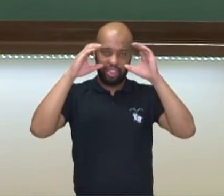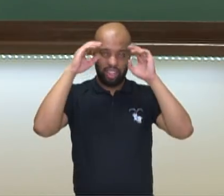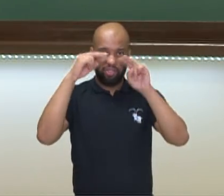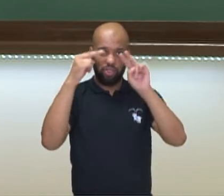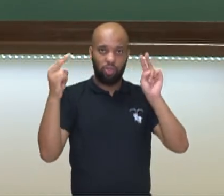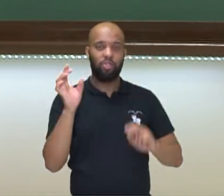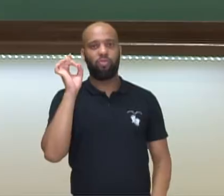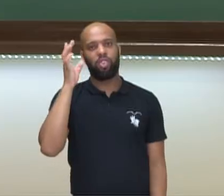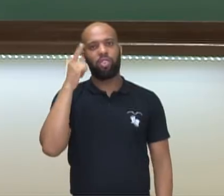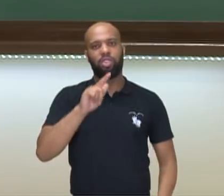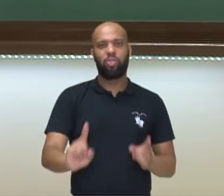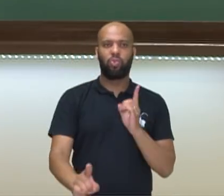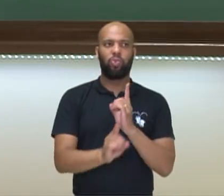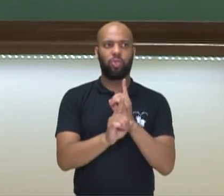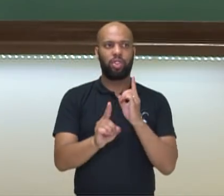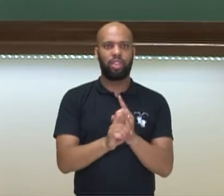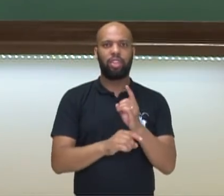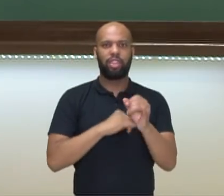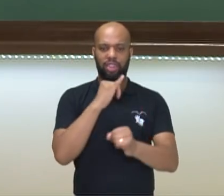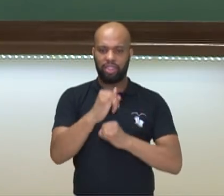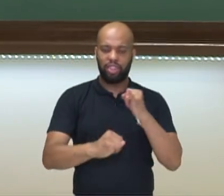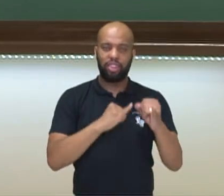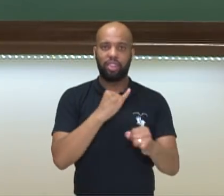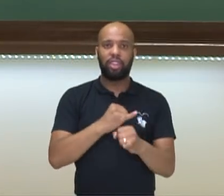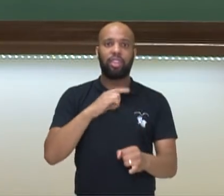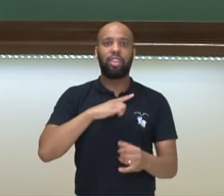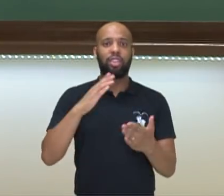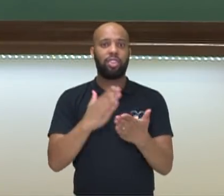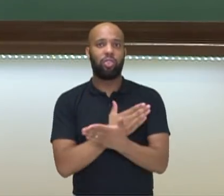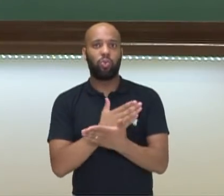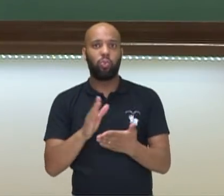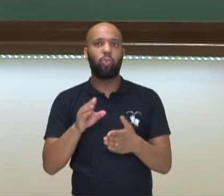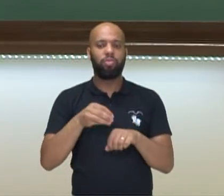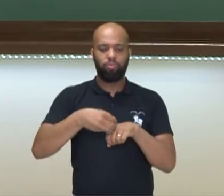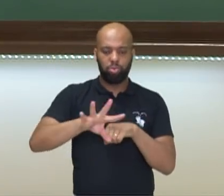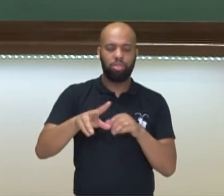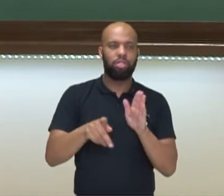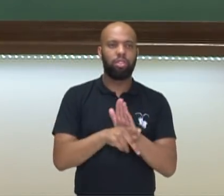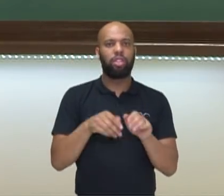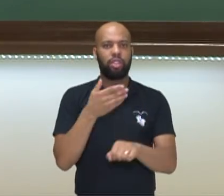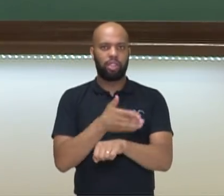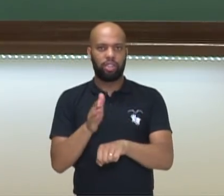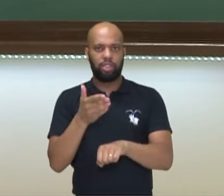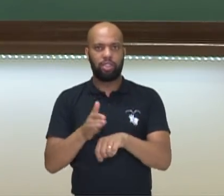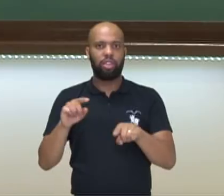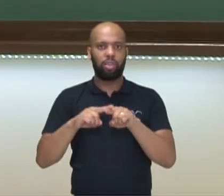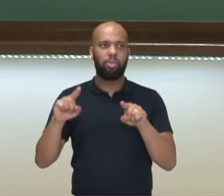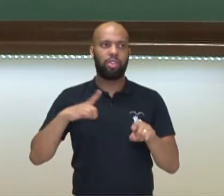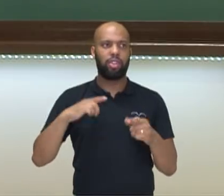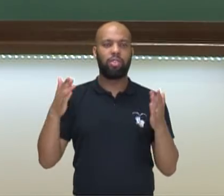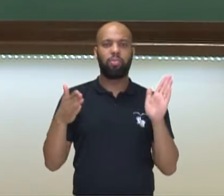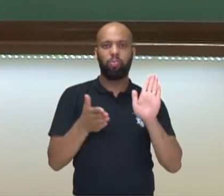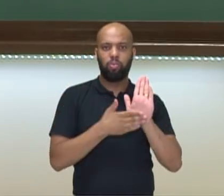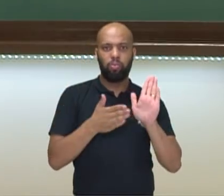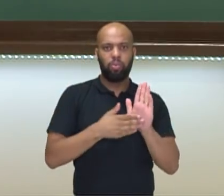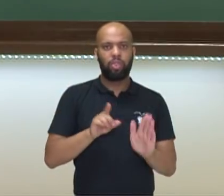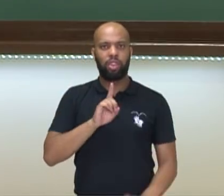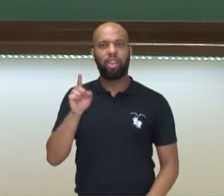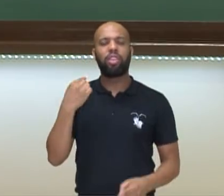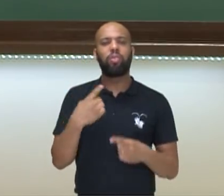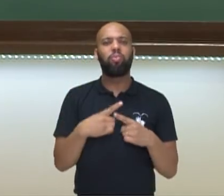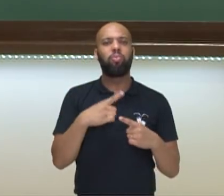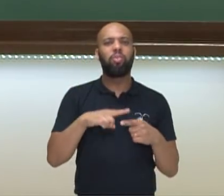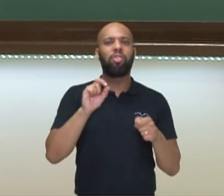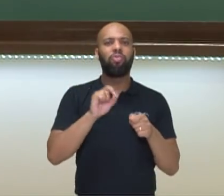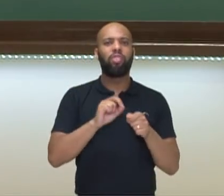você encontrar na internet, né? Sugestões de treino e tal. Mas eu trouxe essa proposta aqui porque exatamente ele